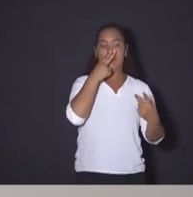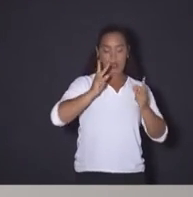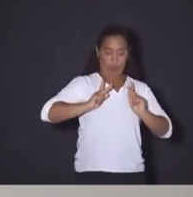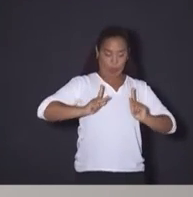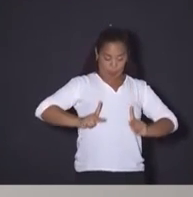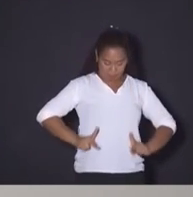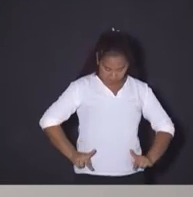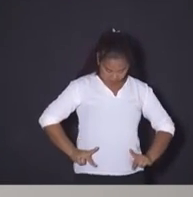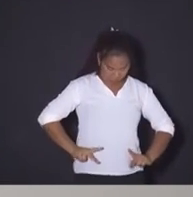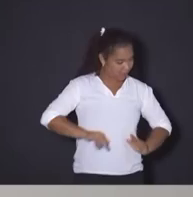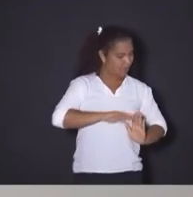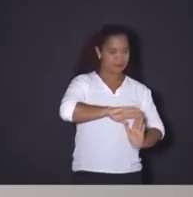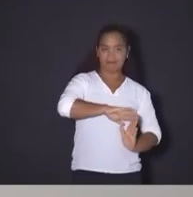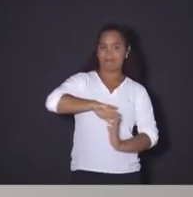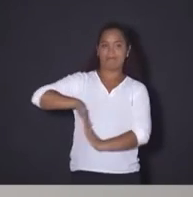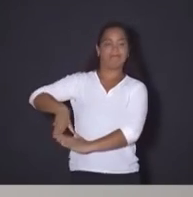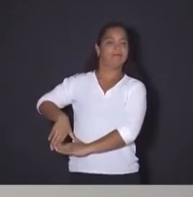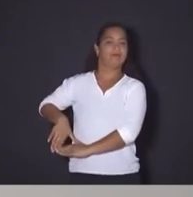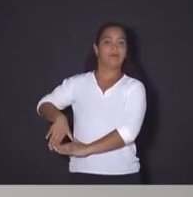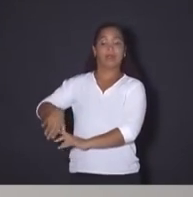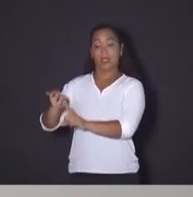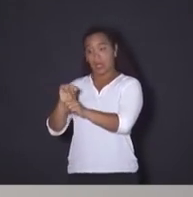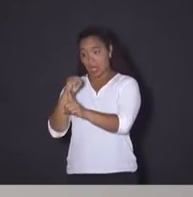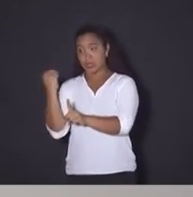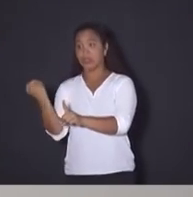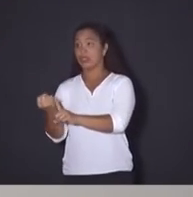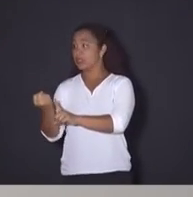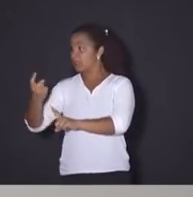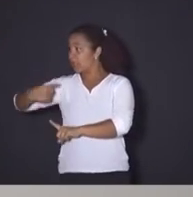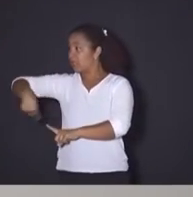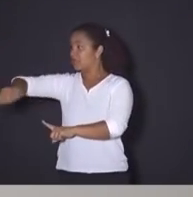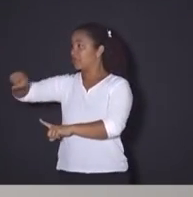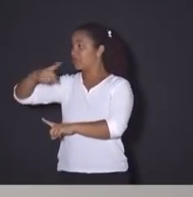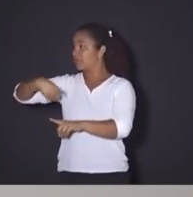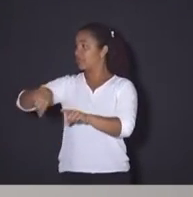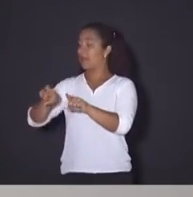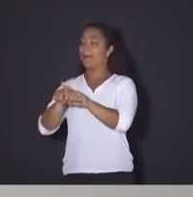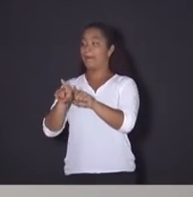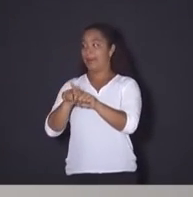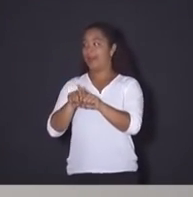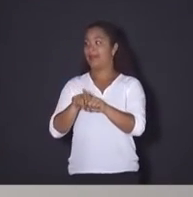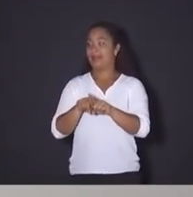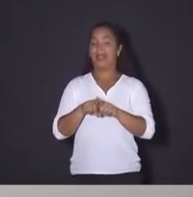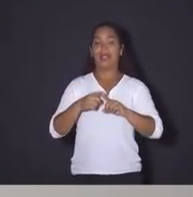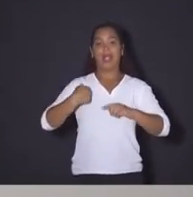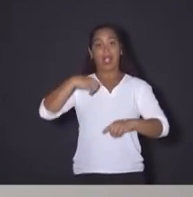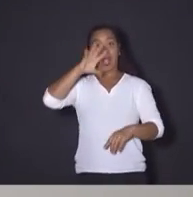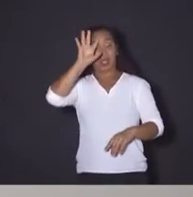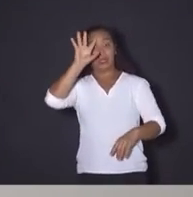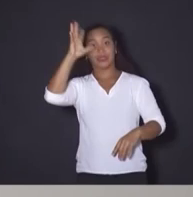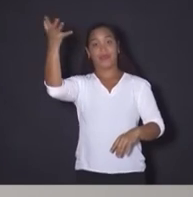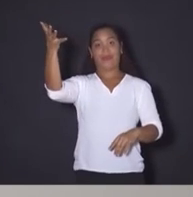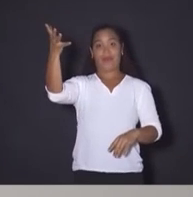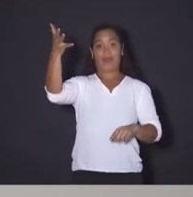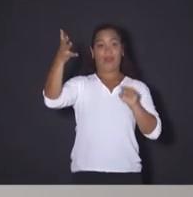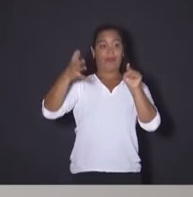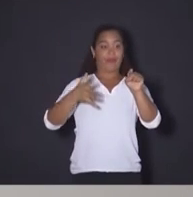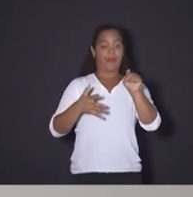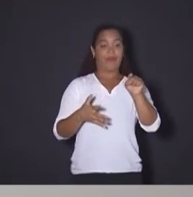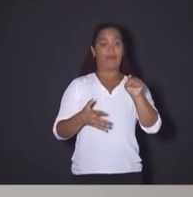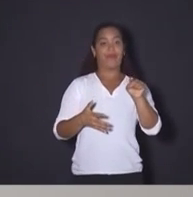povo onde há sociedade mesmo a gente muitas vezes assim nossa agora resolveu quando você coloca